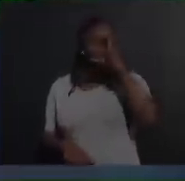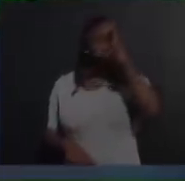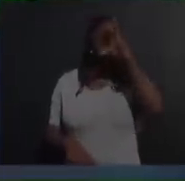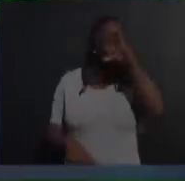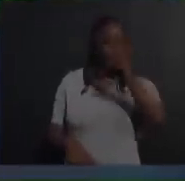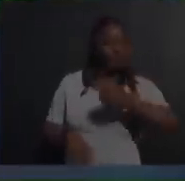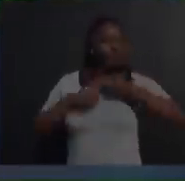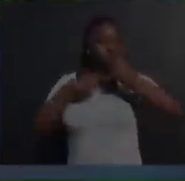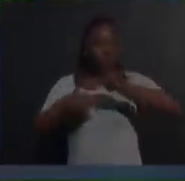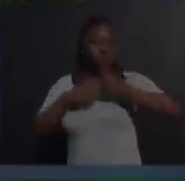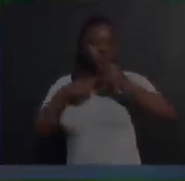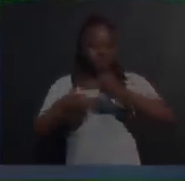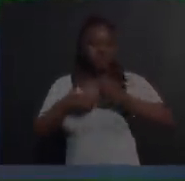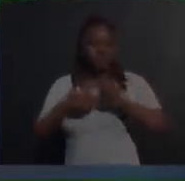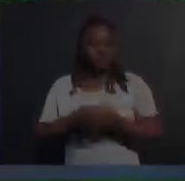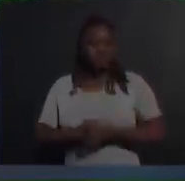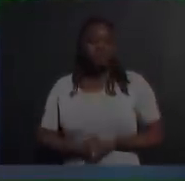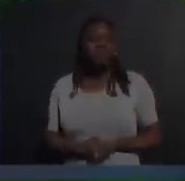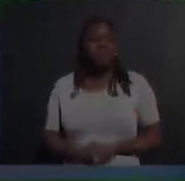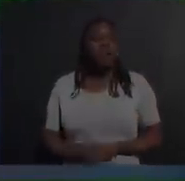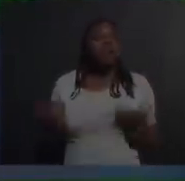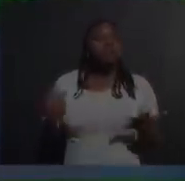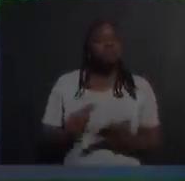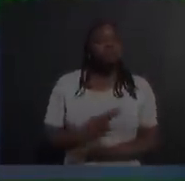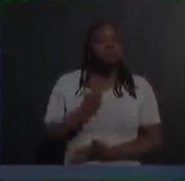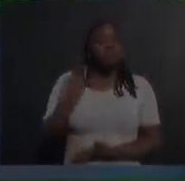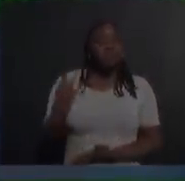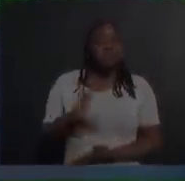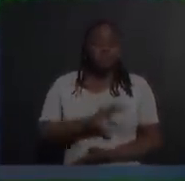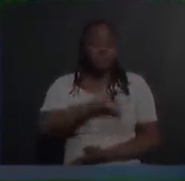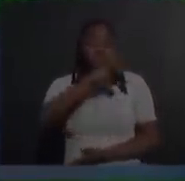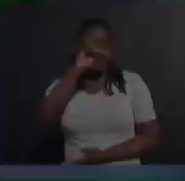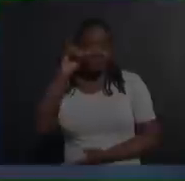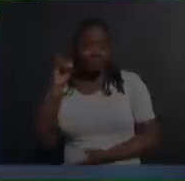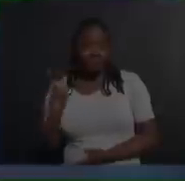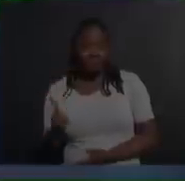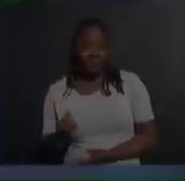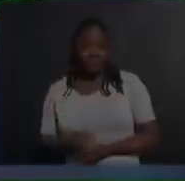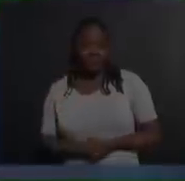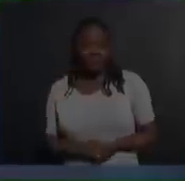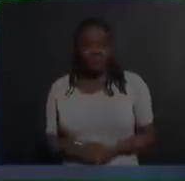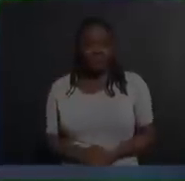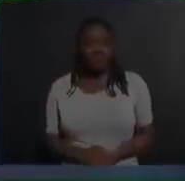forte, poderoso nele. E o que aconteceu nesse dia?